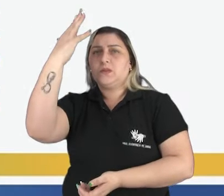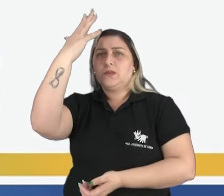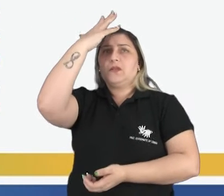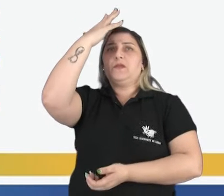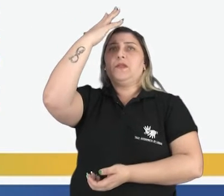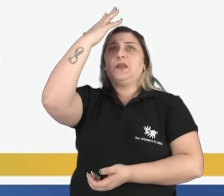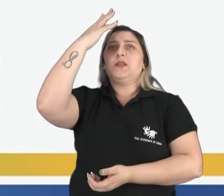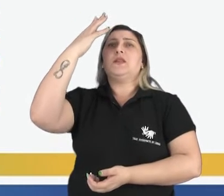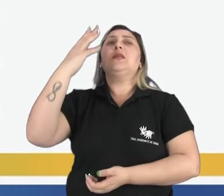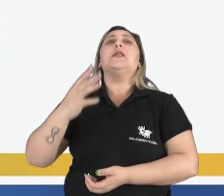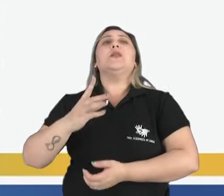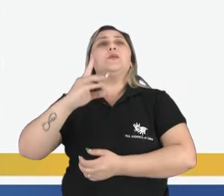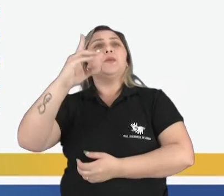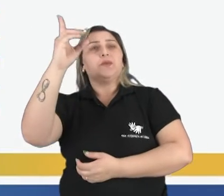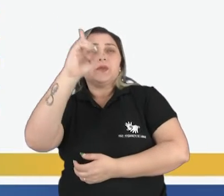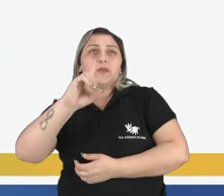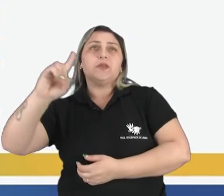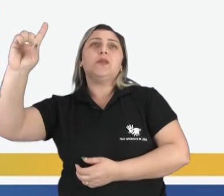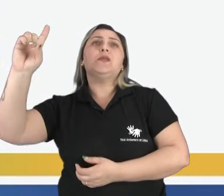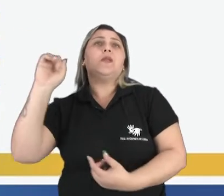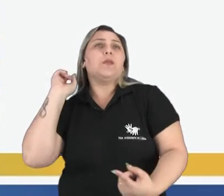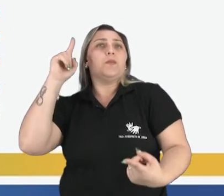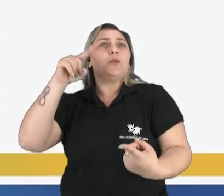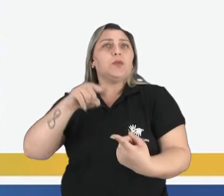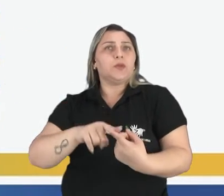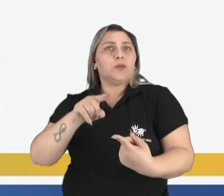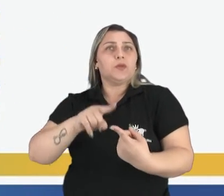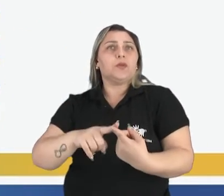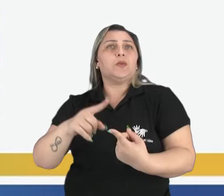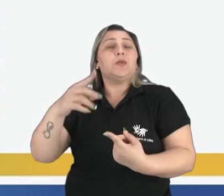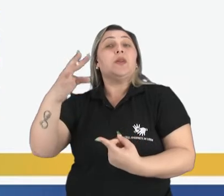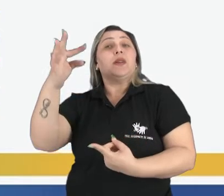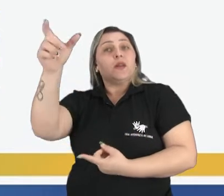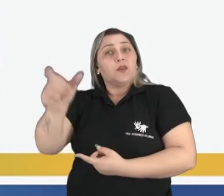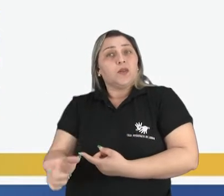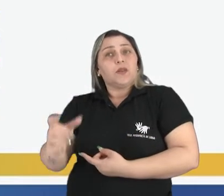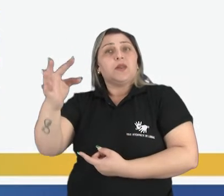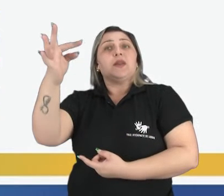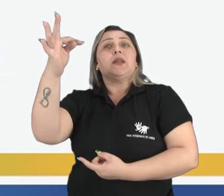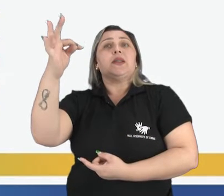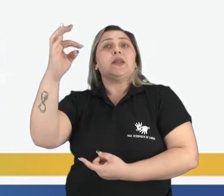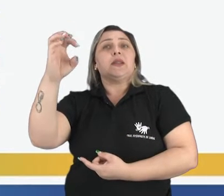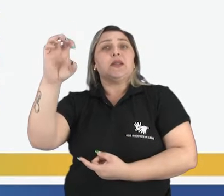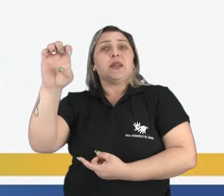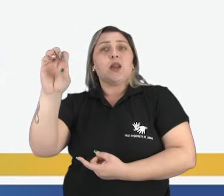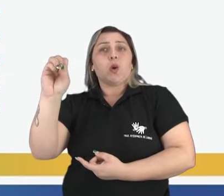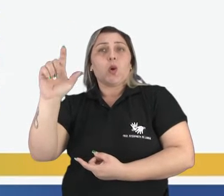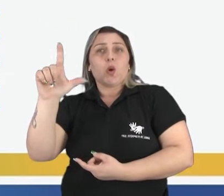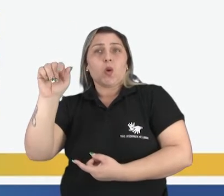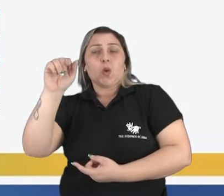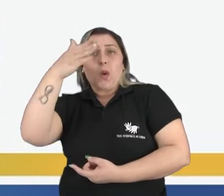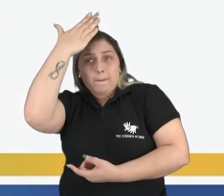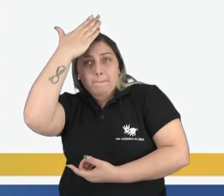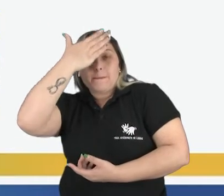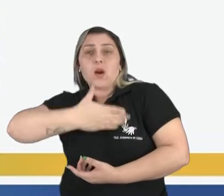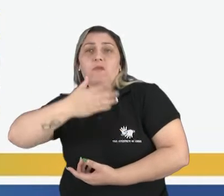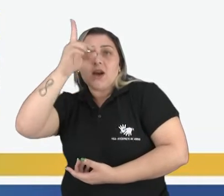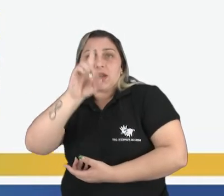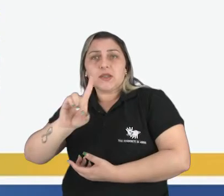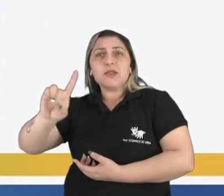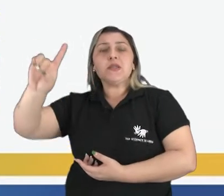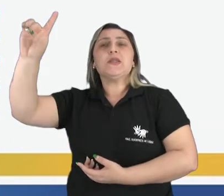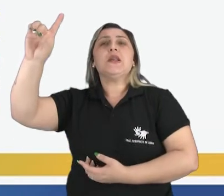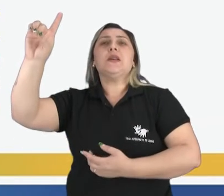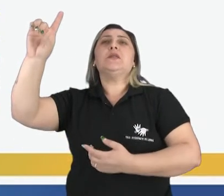fruto da revelação da divindade, né? A finalidade do teólogo é provar a existência de Deus, né? Deus,